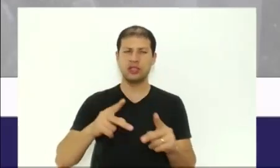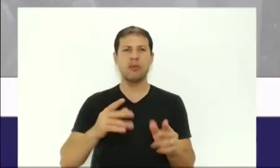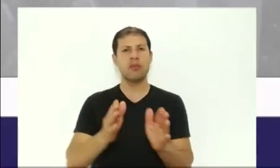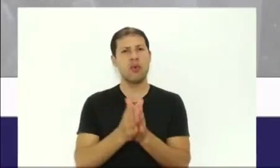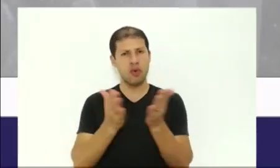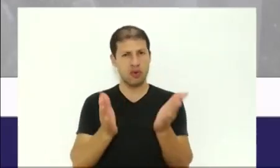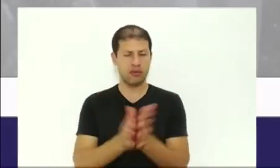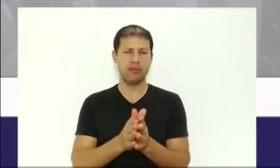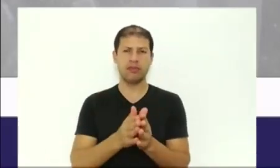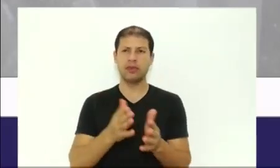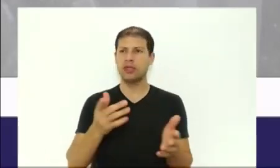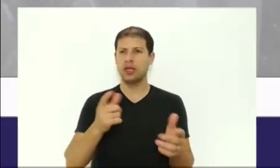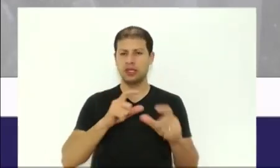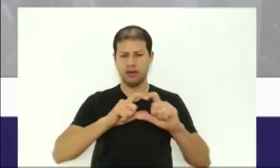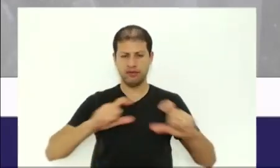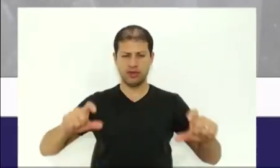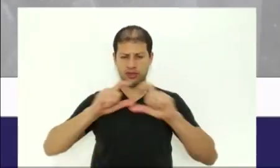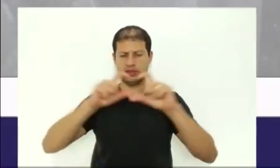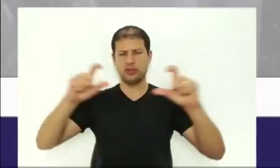suas faixas, né?